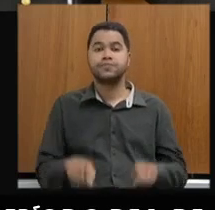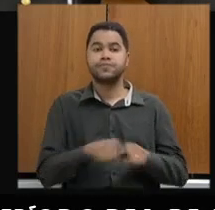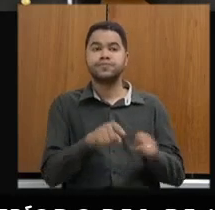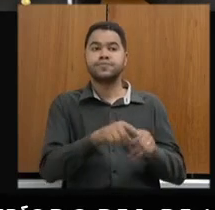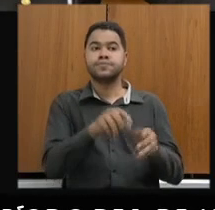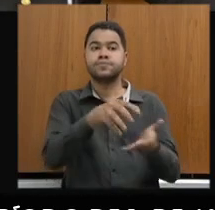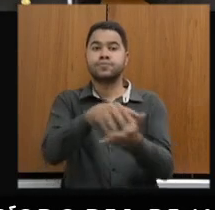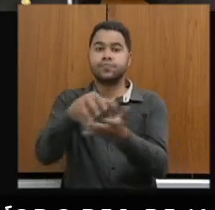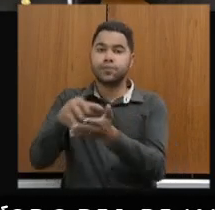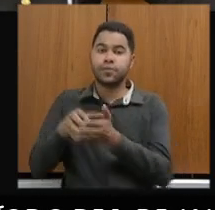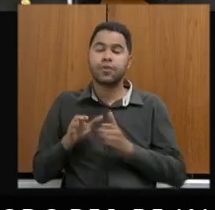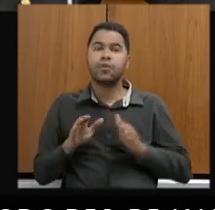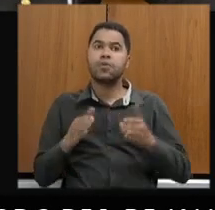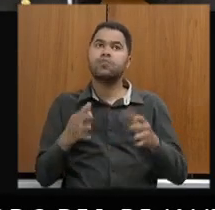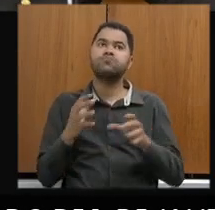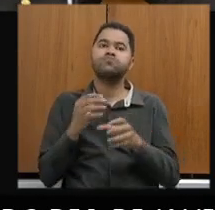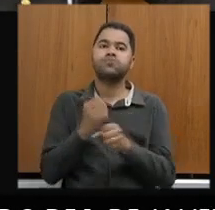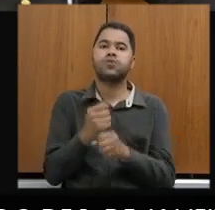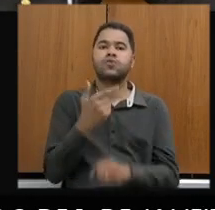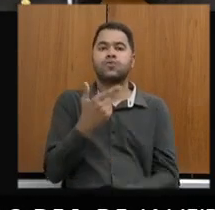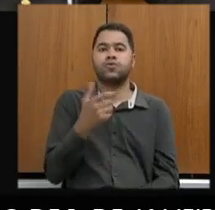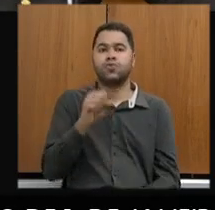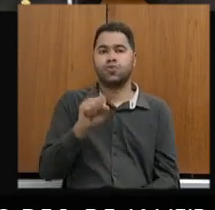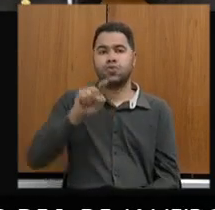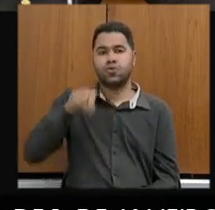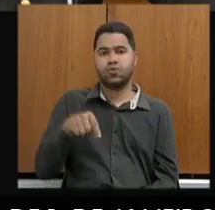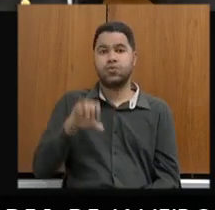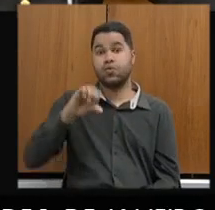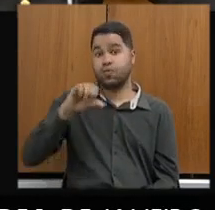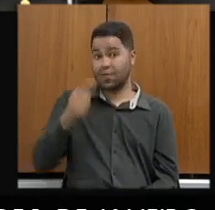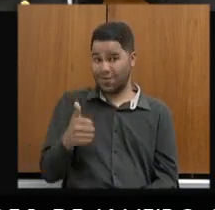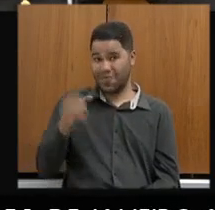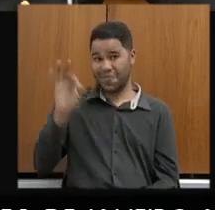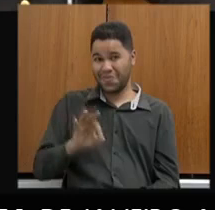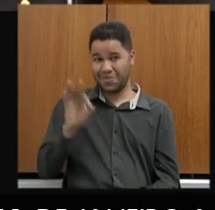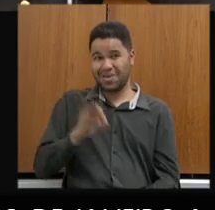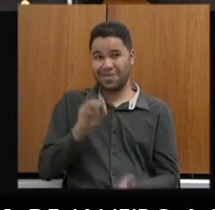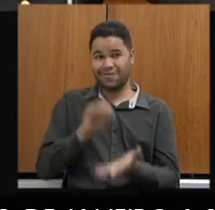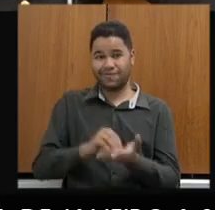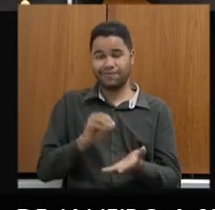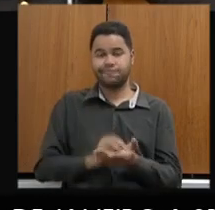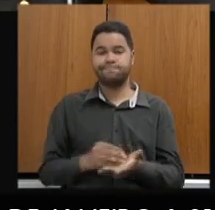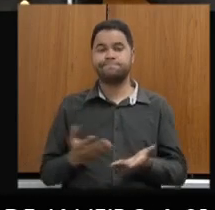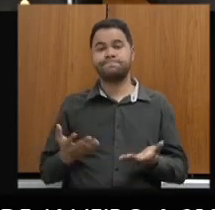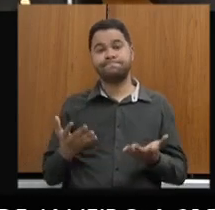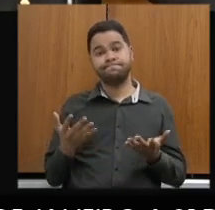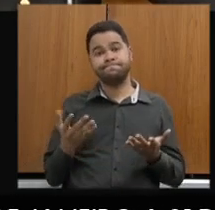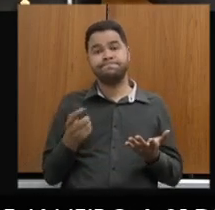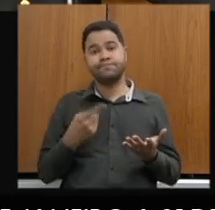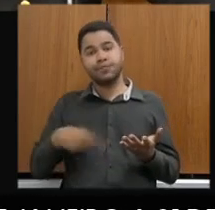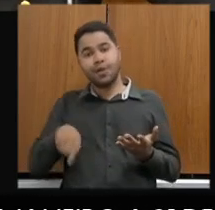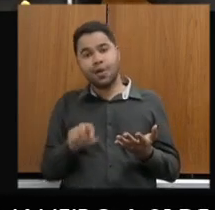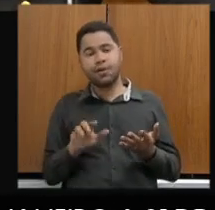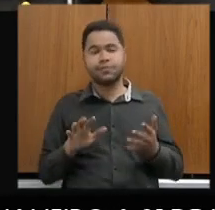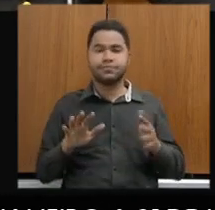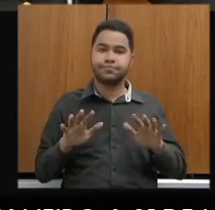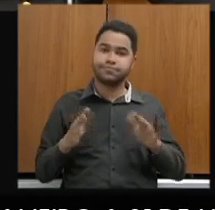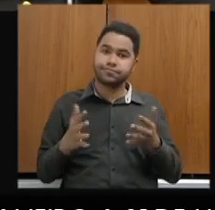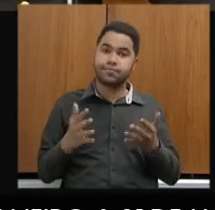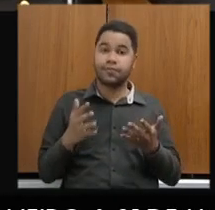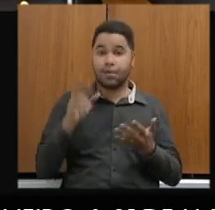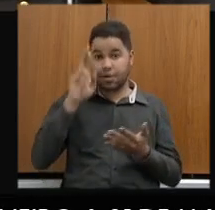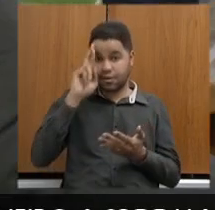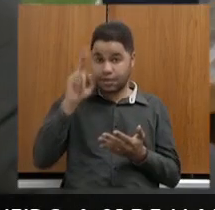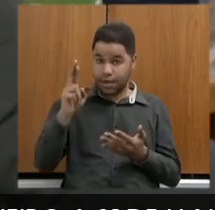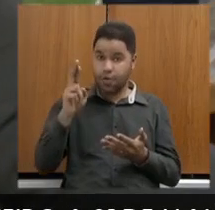Praças especialistas um total de 28,90 e um a nossa média senhores senhora deputada